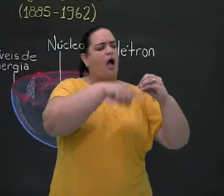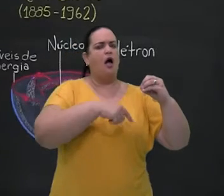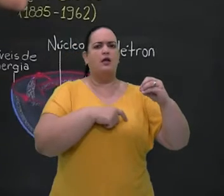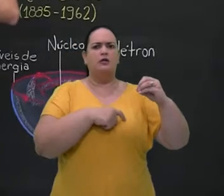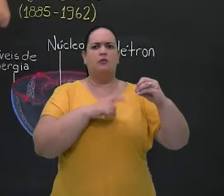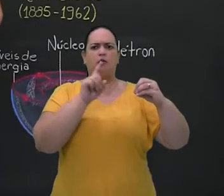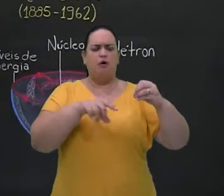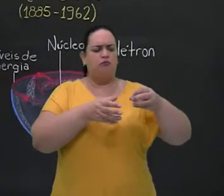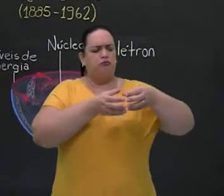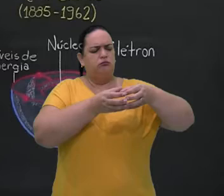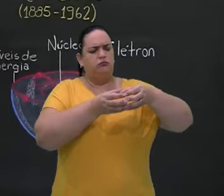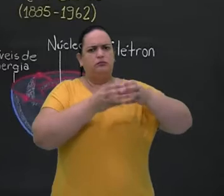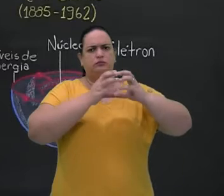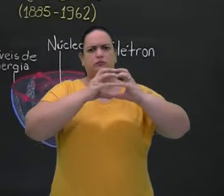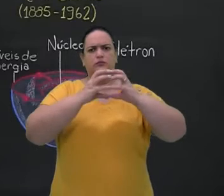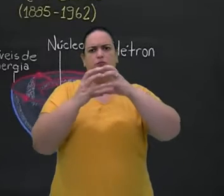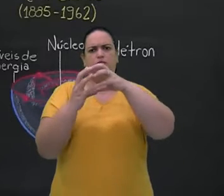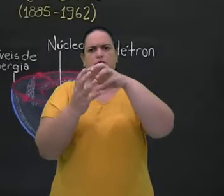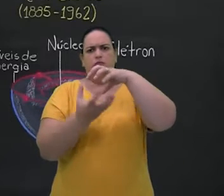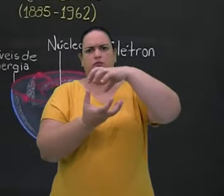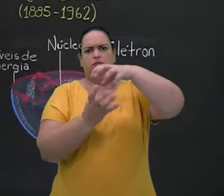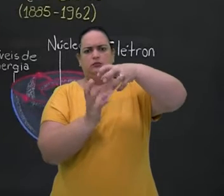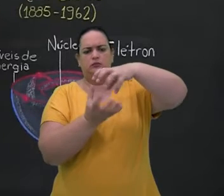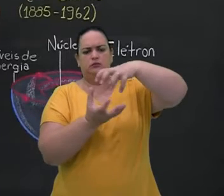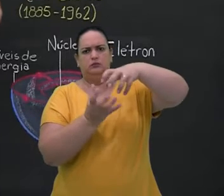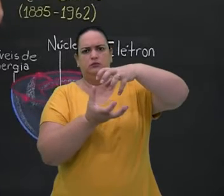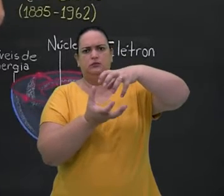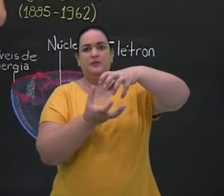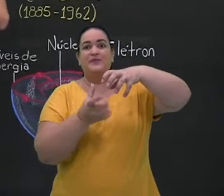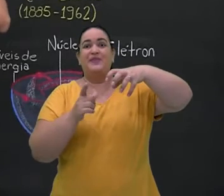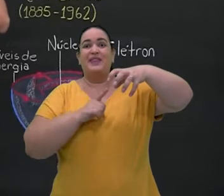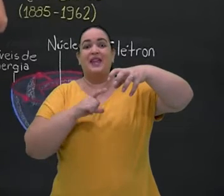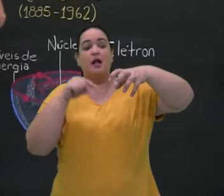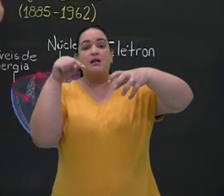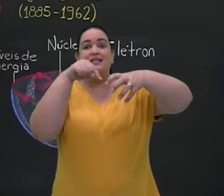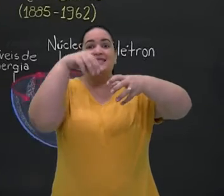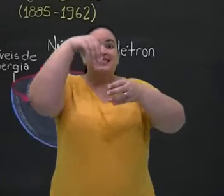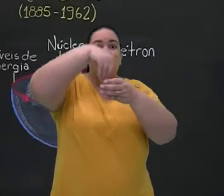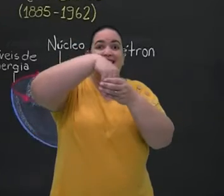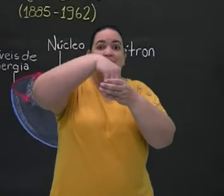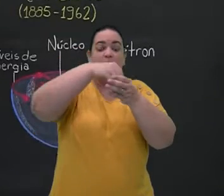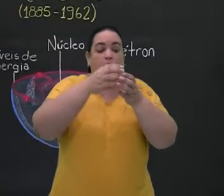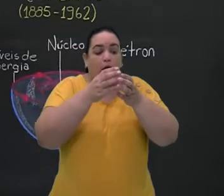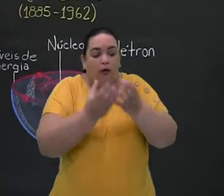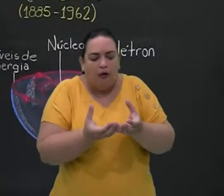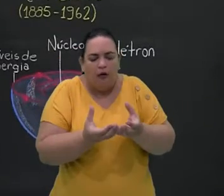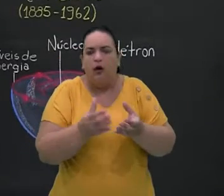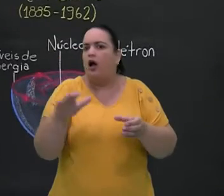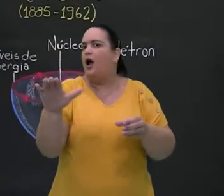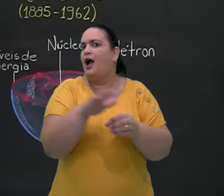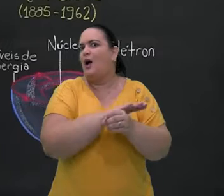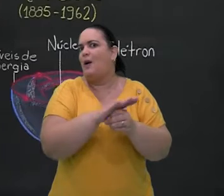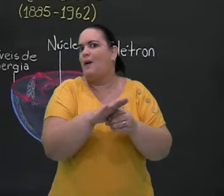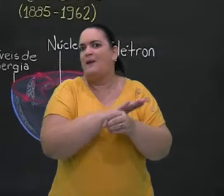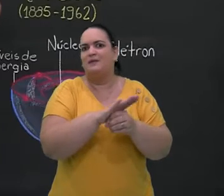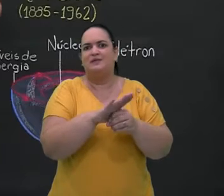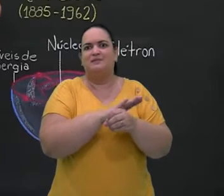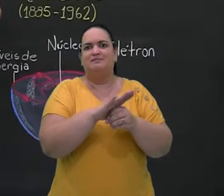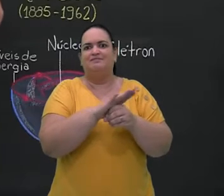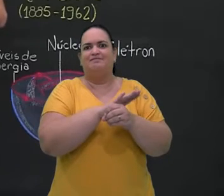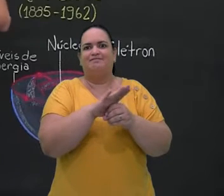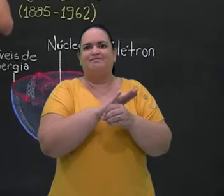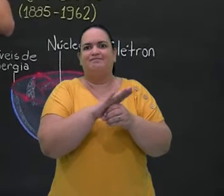uma esfera, tranquilo? Essa esfera é maciça, ou seja, ela é totalmente preenchida